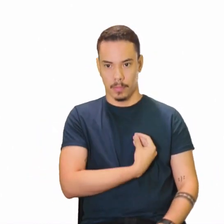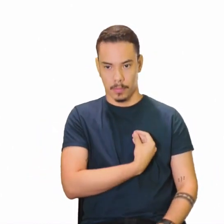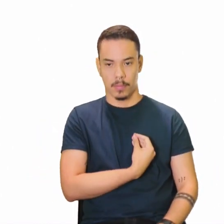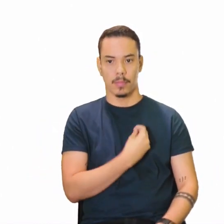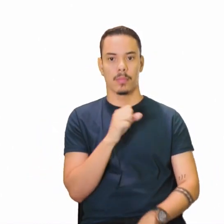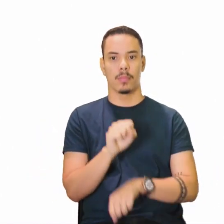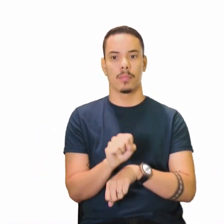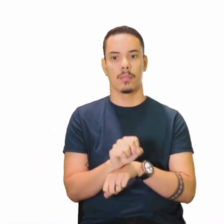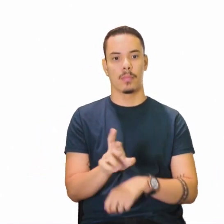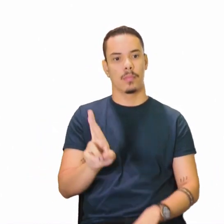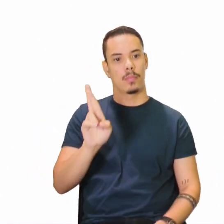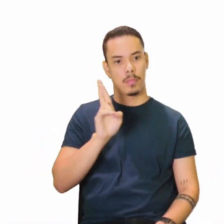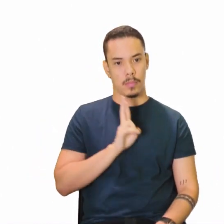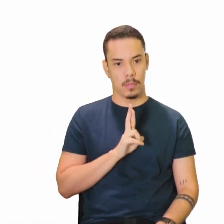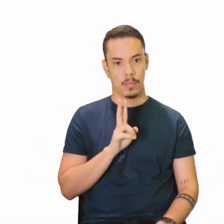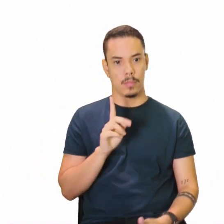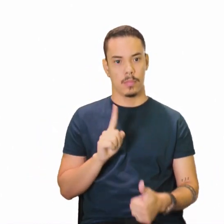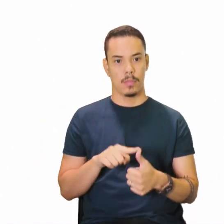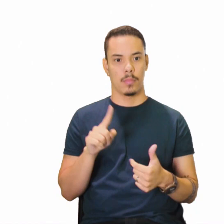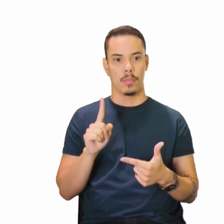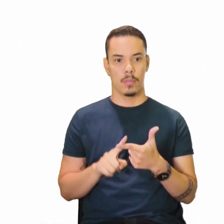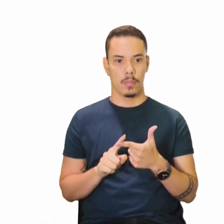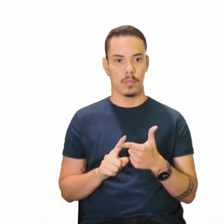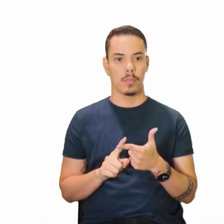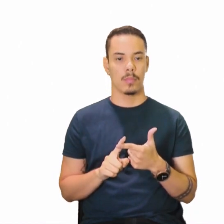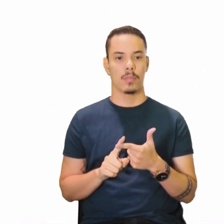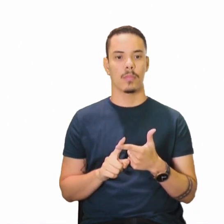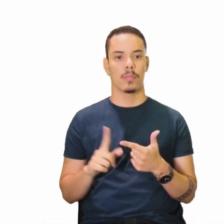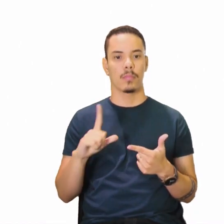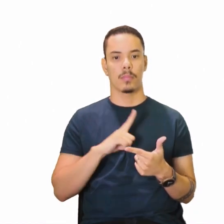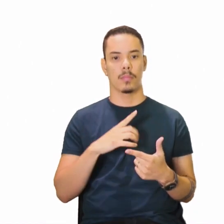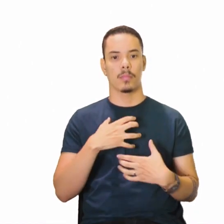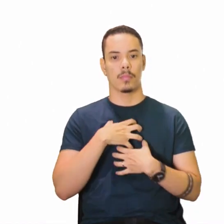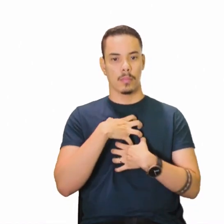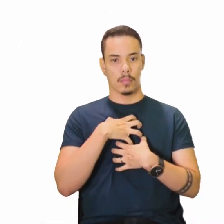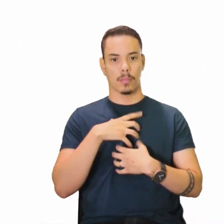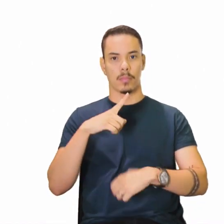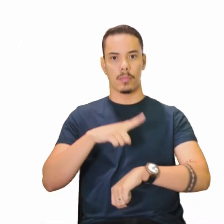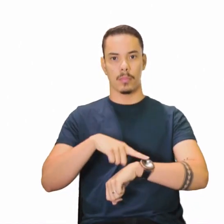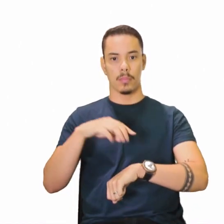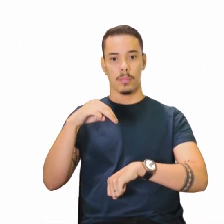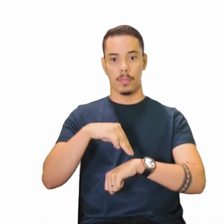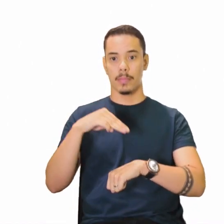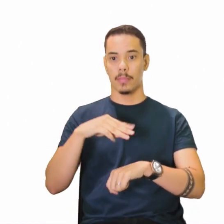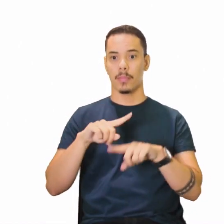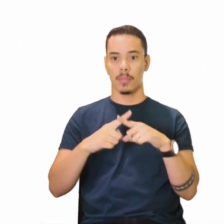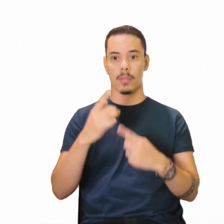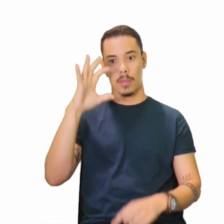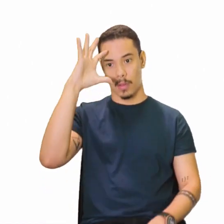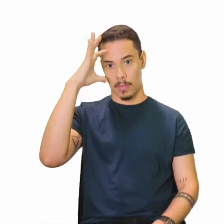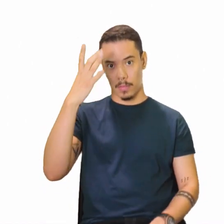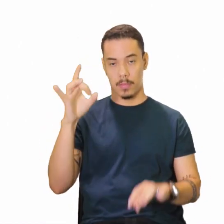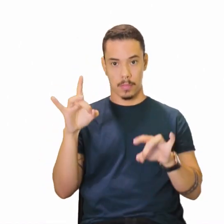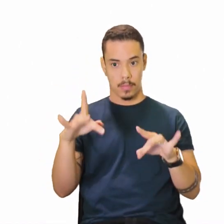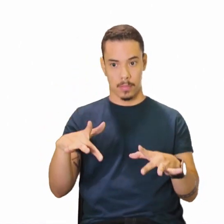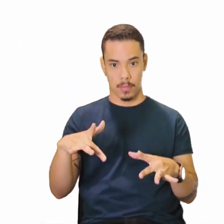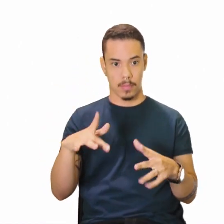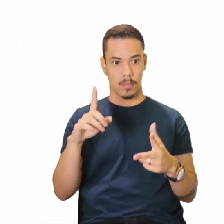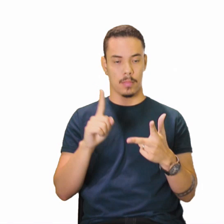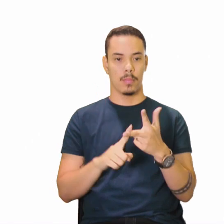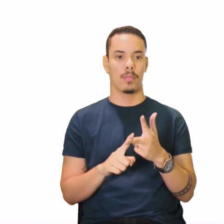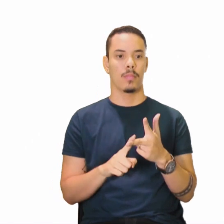permanecia esperando o resultado. B. Foram amargos aqueles minutos desde que resolveu